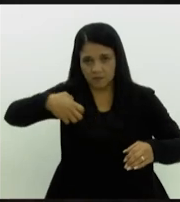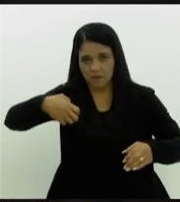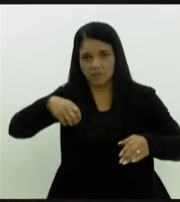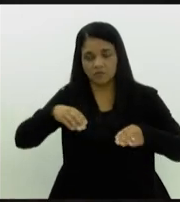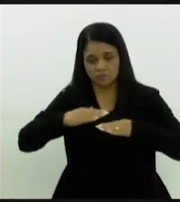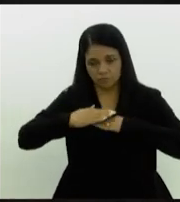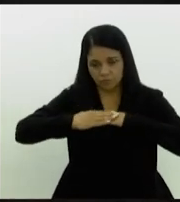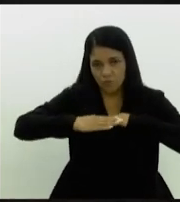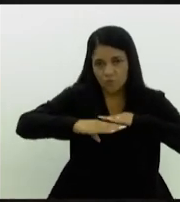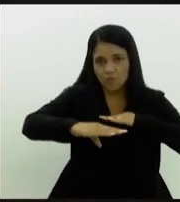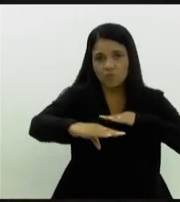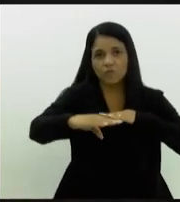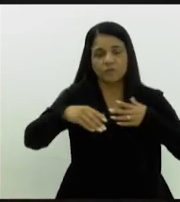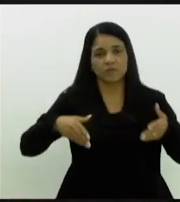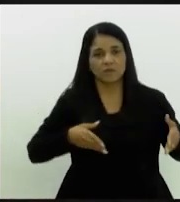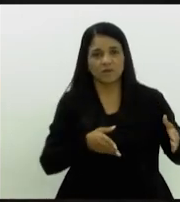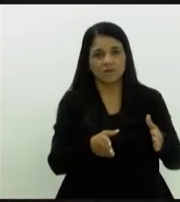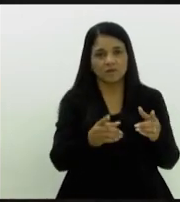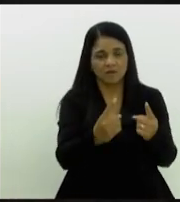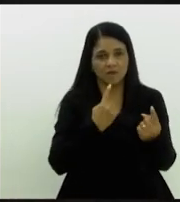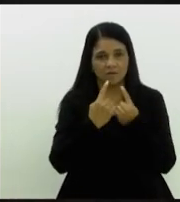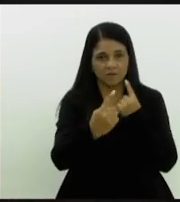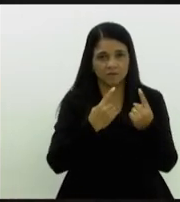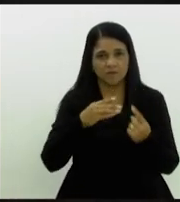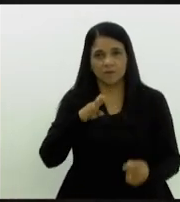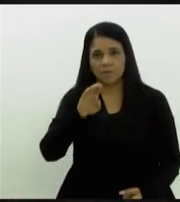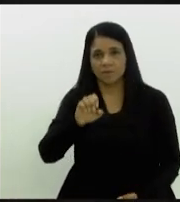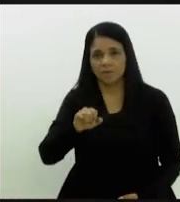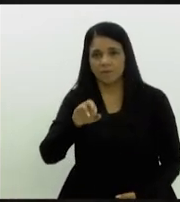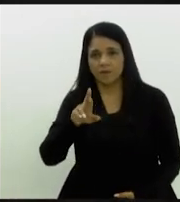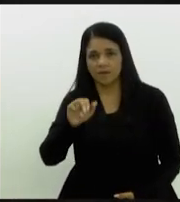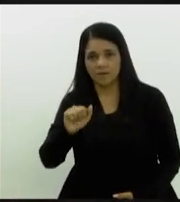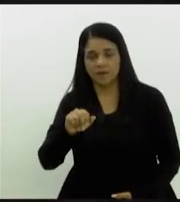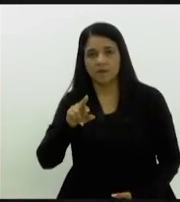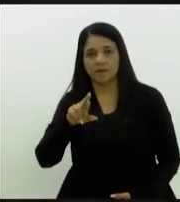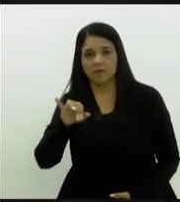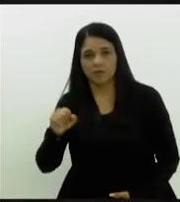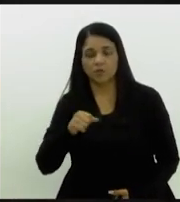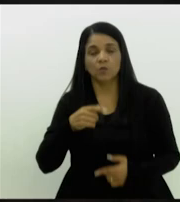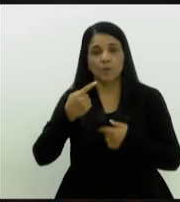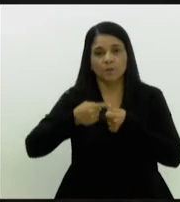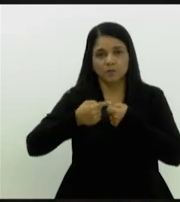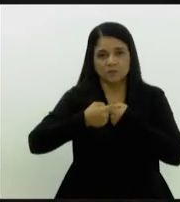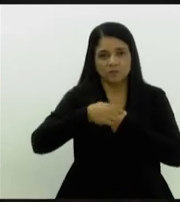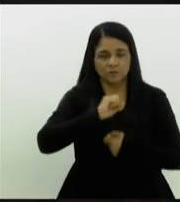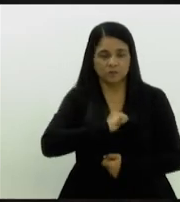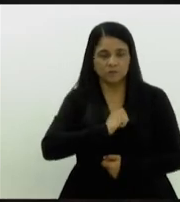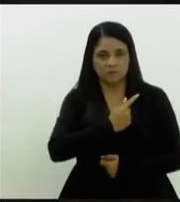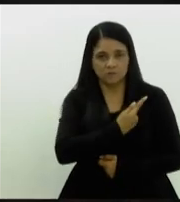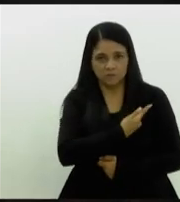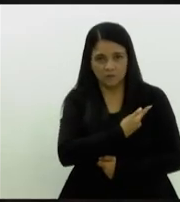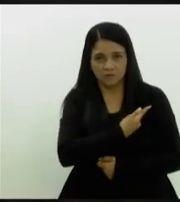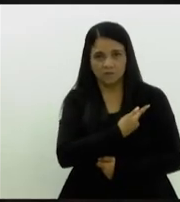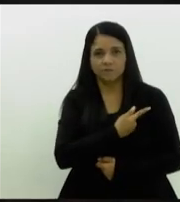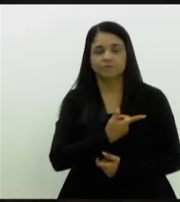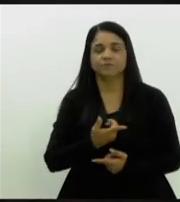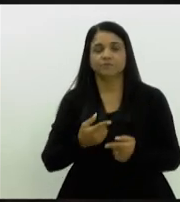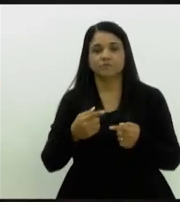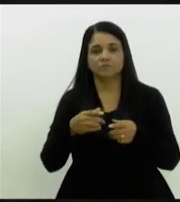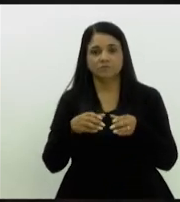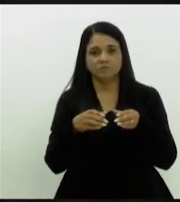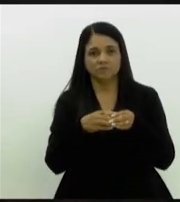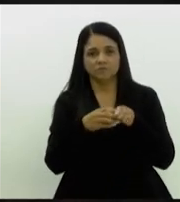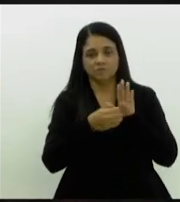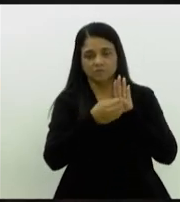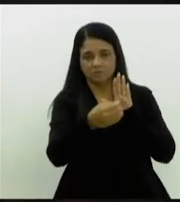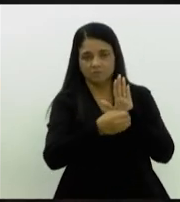a extensão da Avenida Beira Rio, no bairro Jardim Catarina, no município de São Gonçalo. Parecer da Comissão de